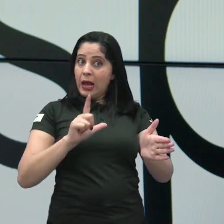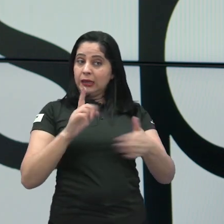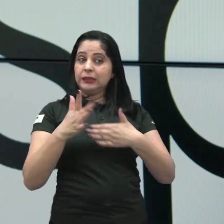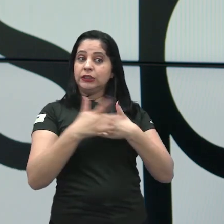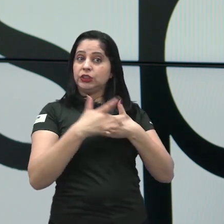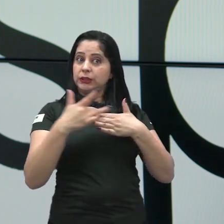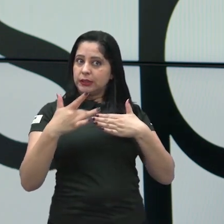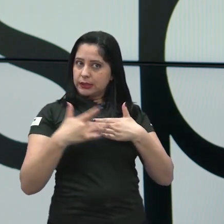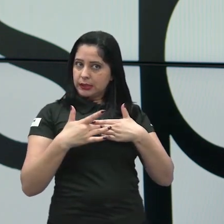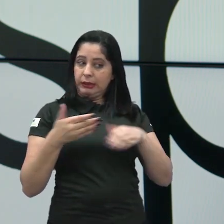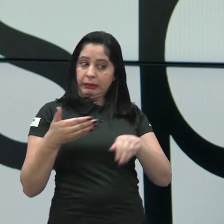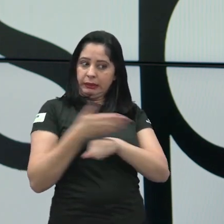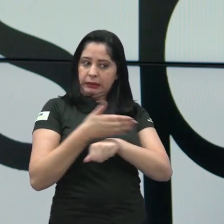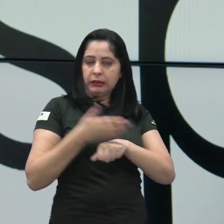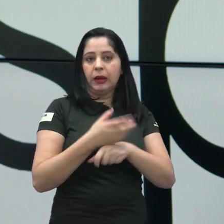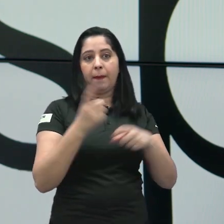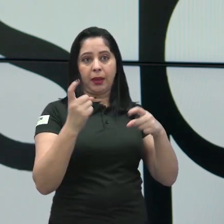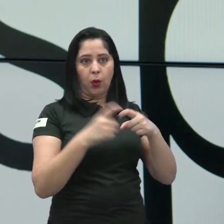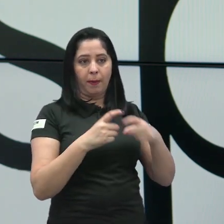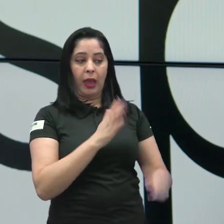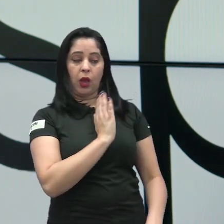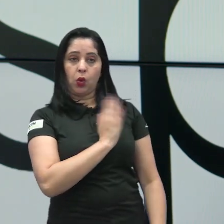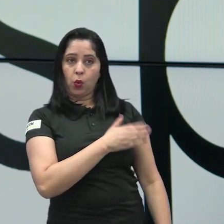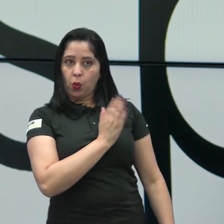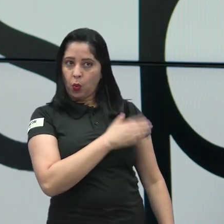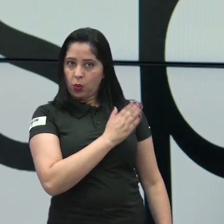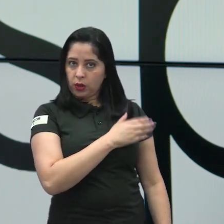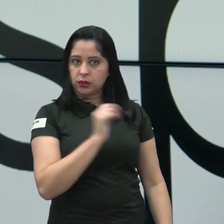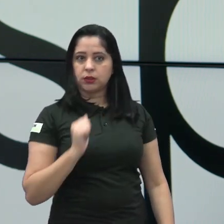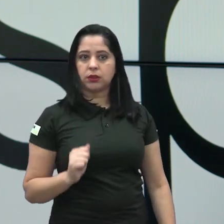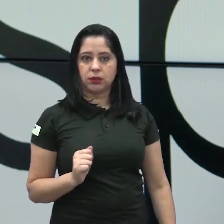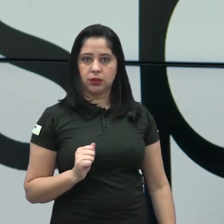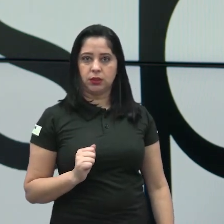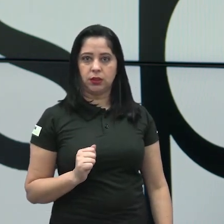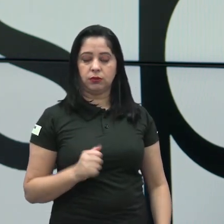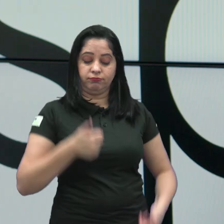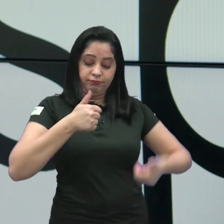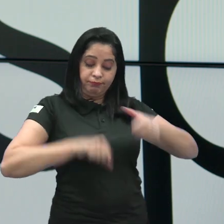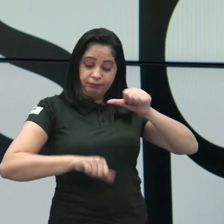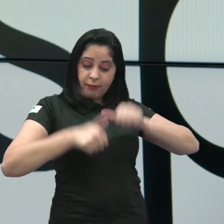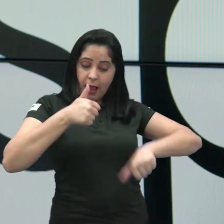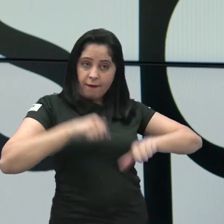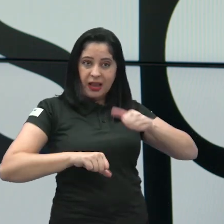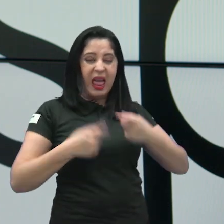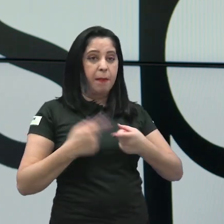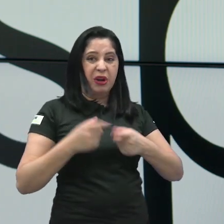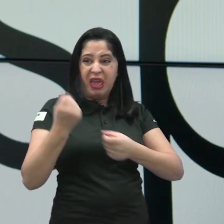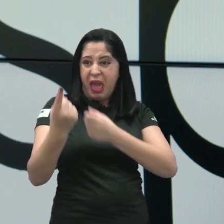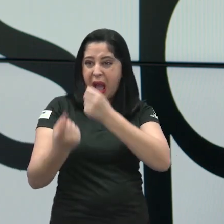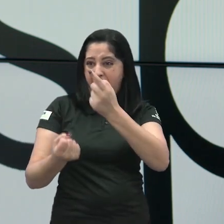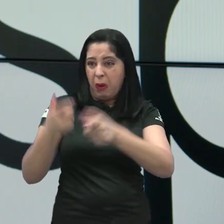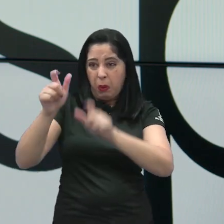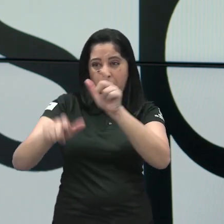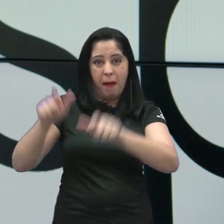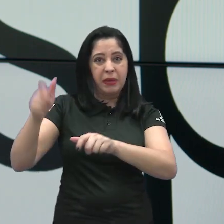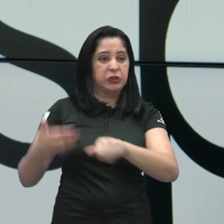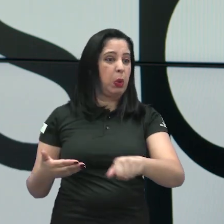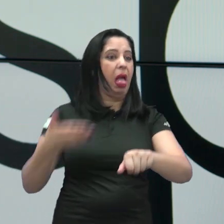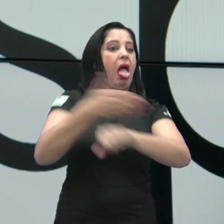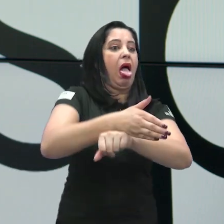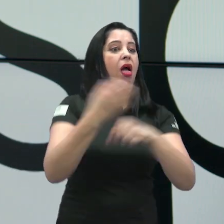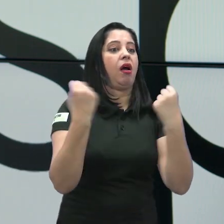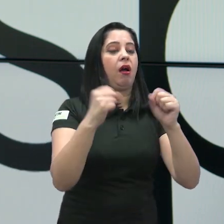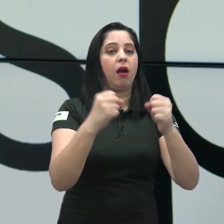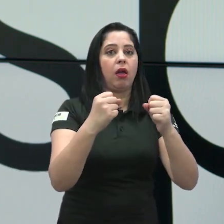exames laboratoriais, né? E num cardiologista, principalmente, né? Porque tem muitas pessoas que iniciam uma atividade sem sequer